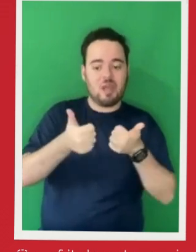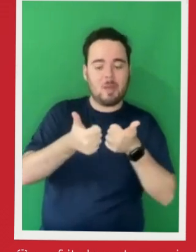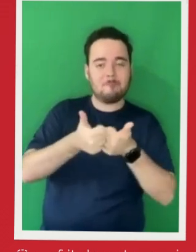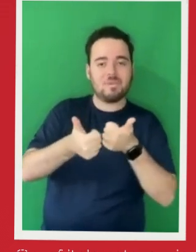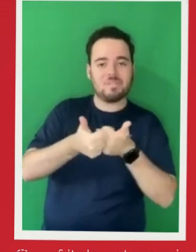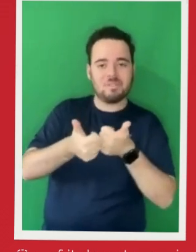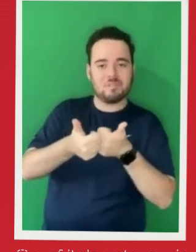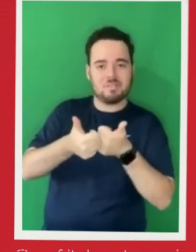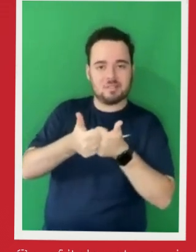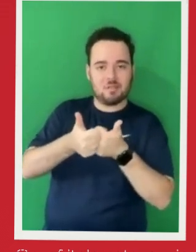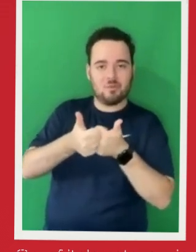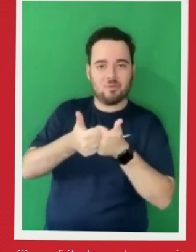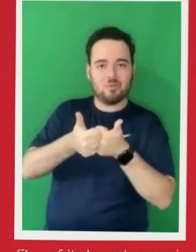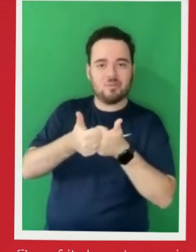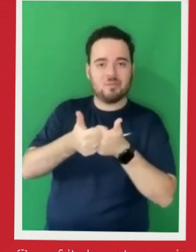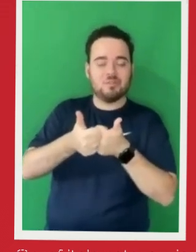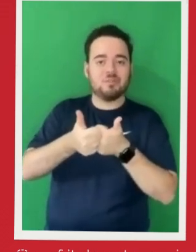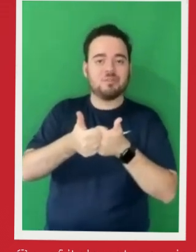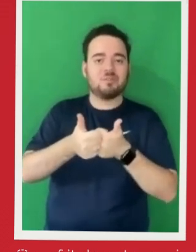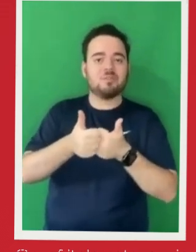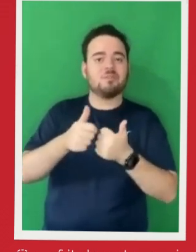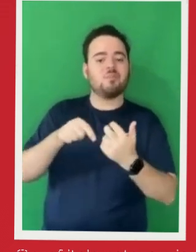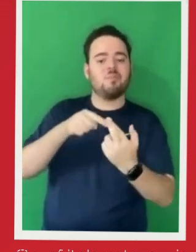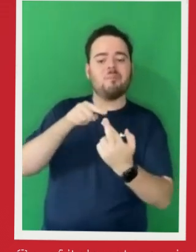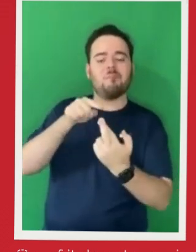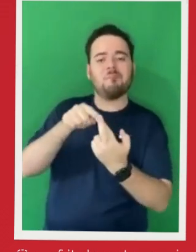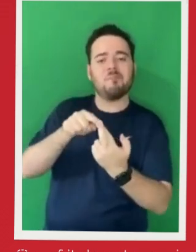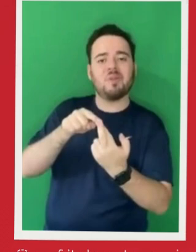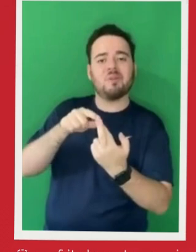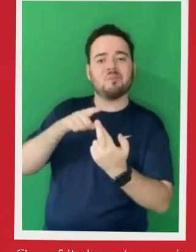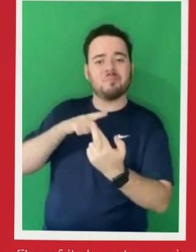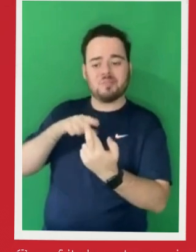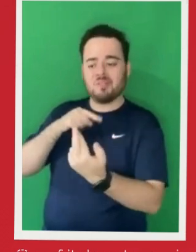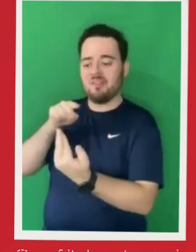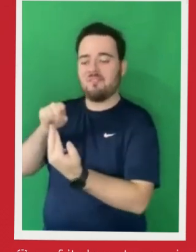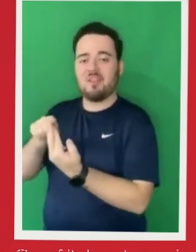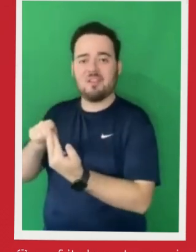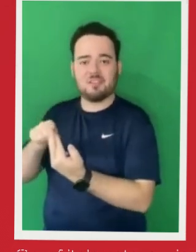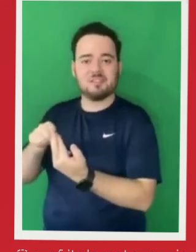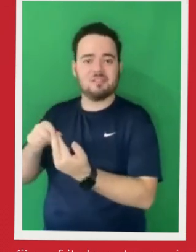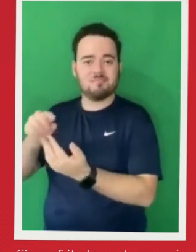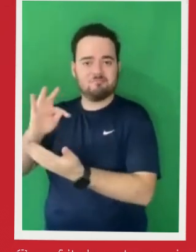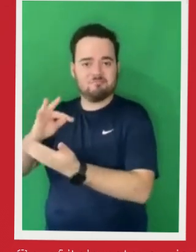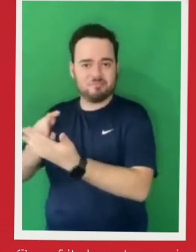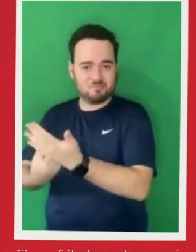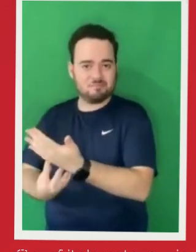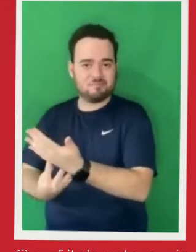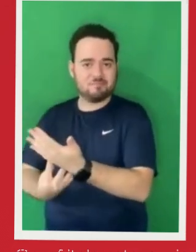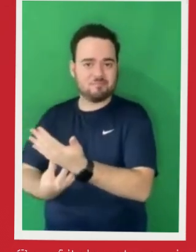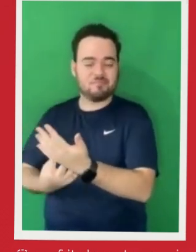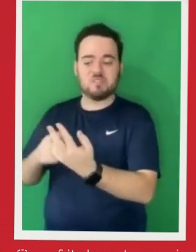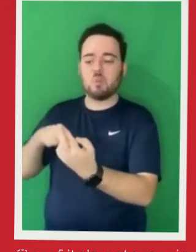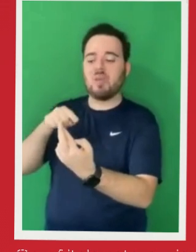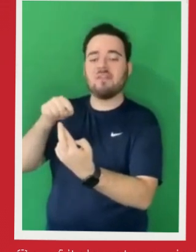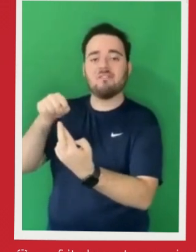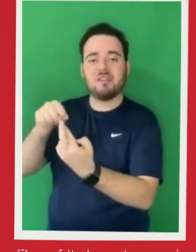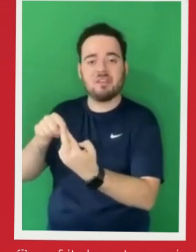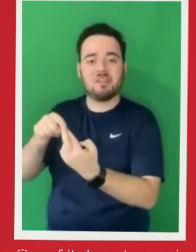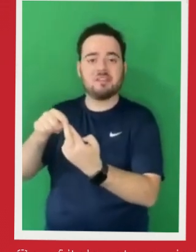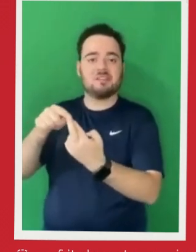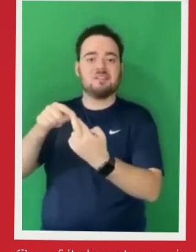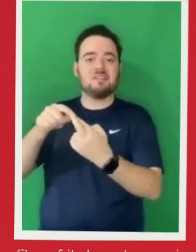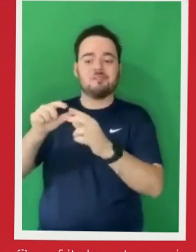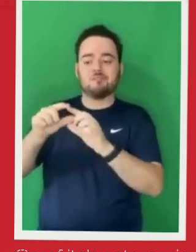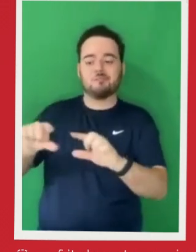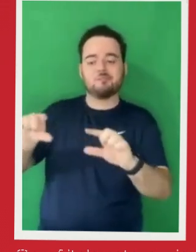de aproximação suficiente a uma fonte, a uma obra, para levar a uma citação. A uma citação, uma referência,